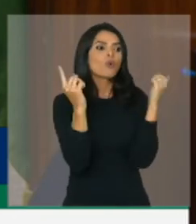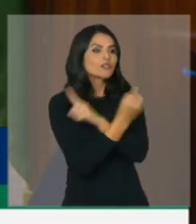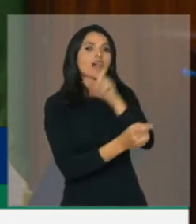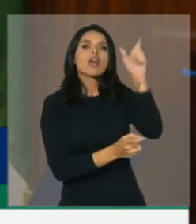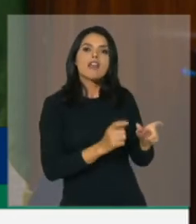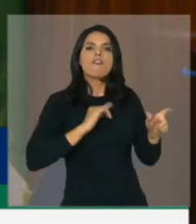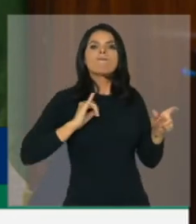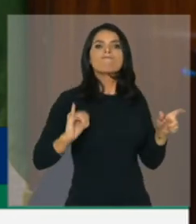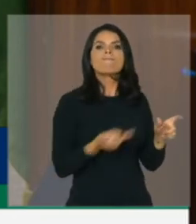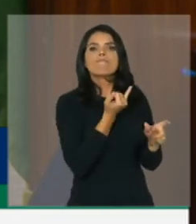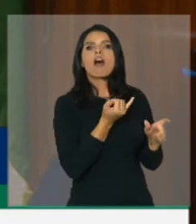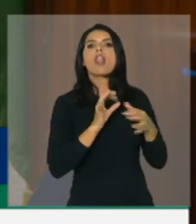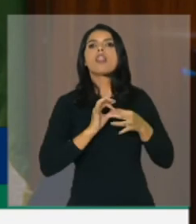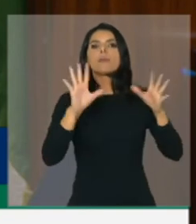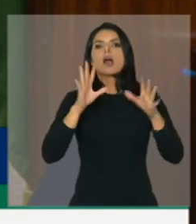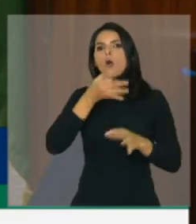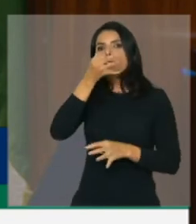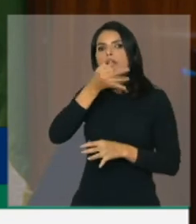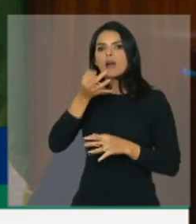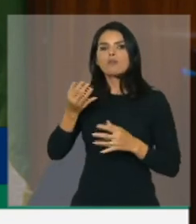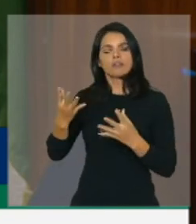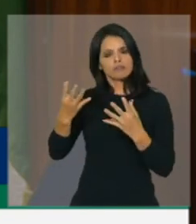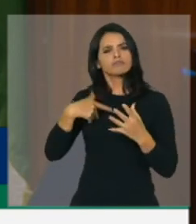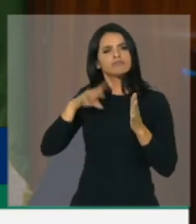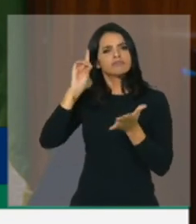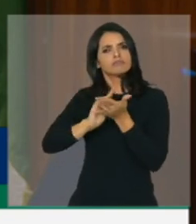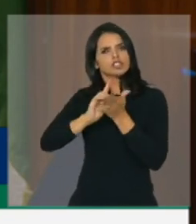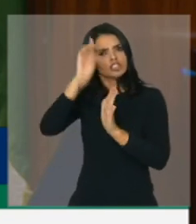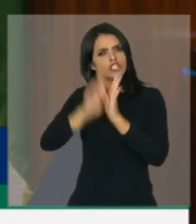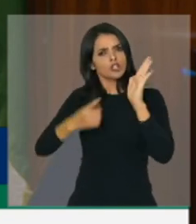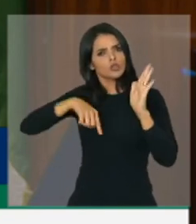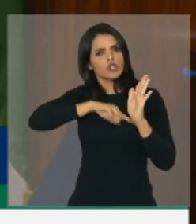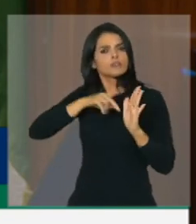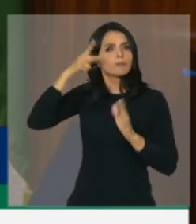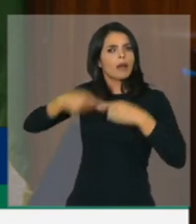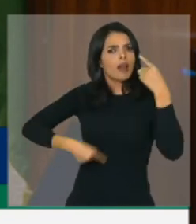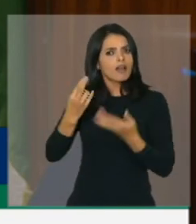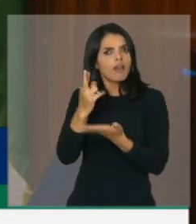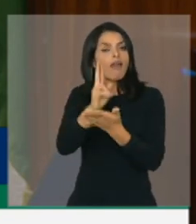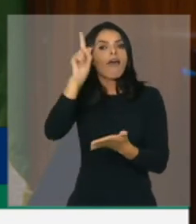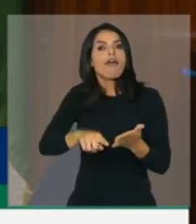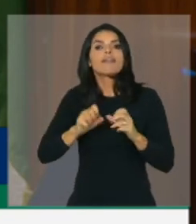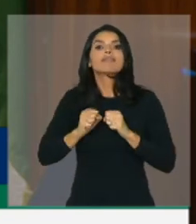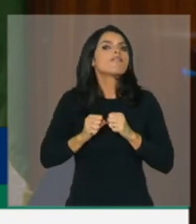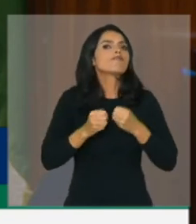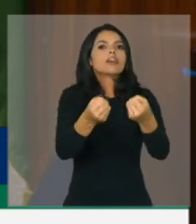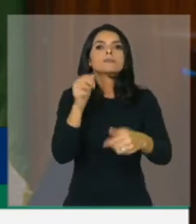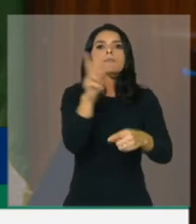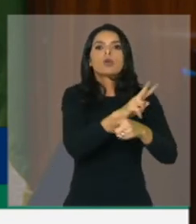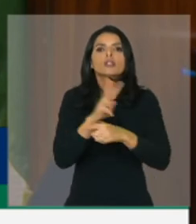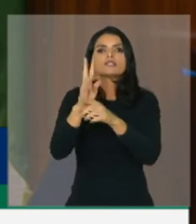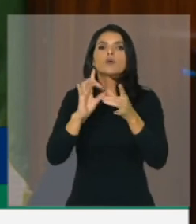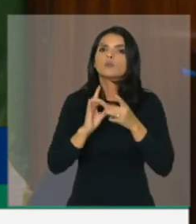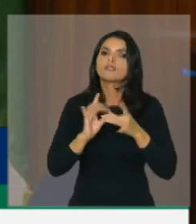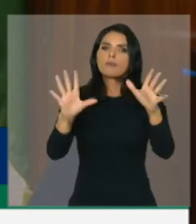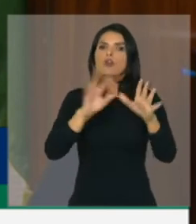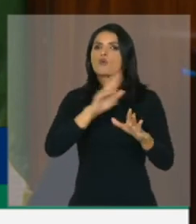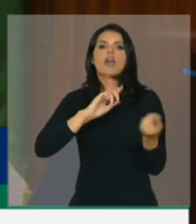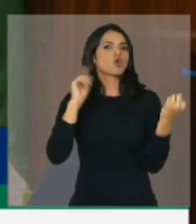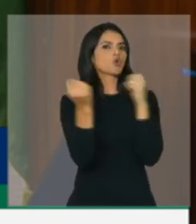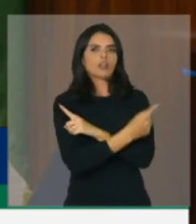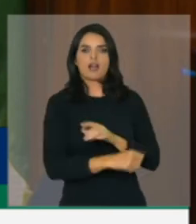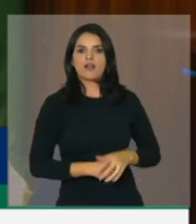e da liberdade de opinião encontra-se exatamente na defesa e na proteção da democracia.